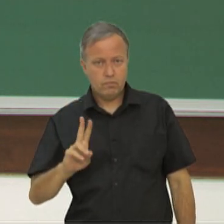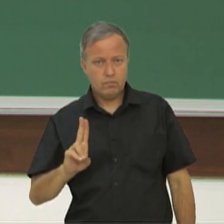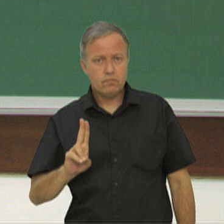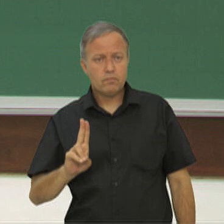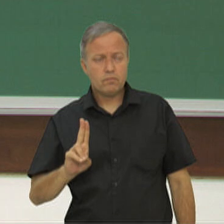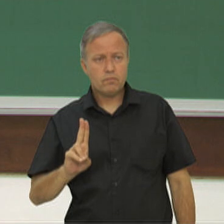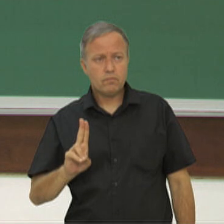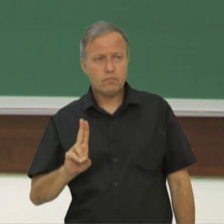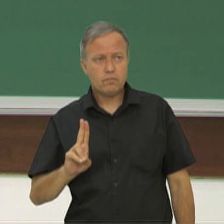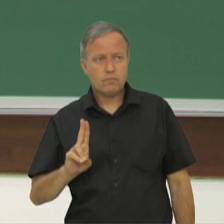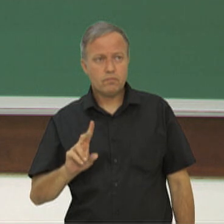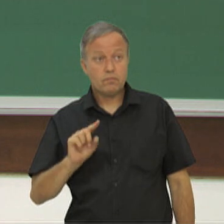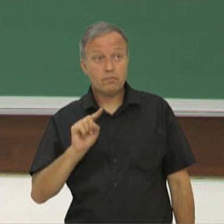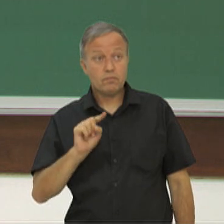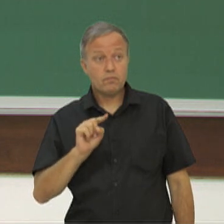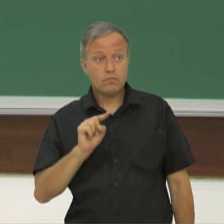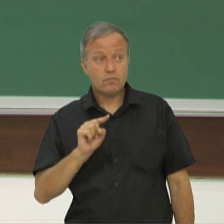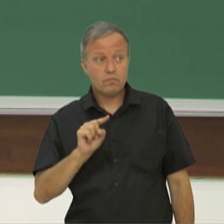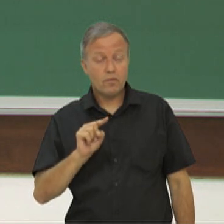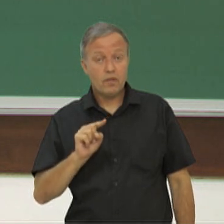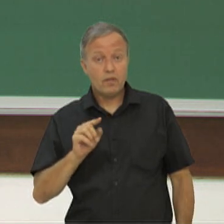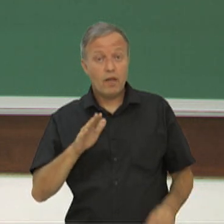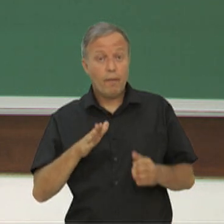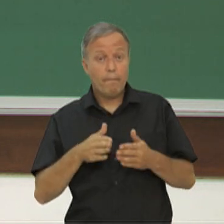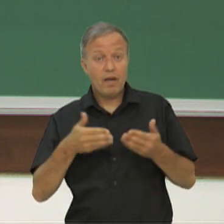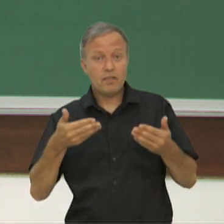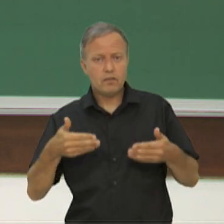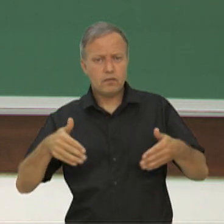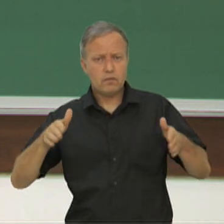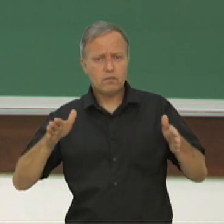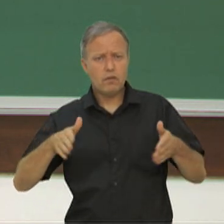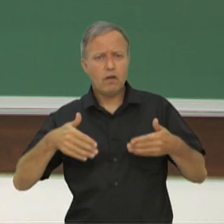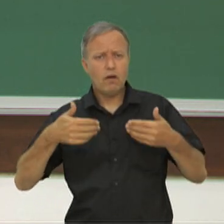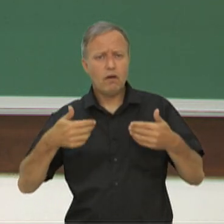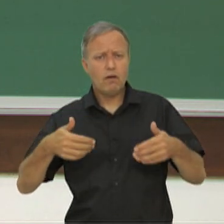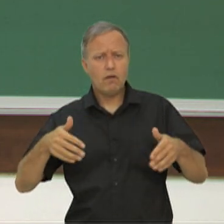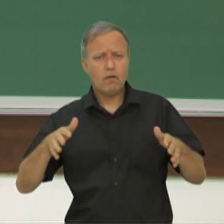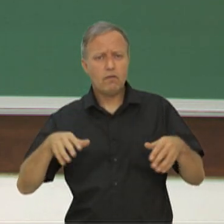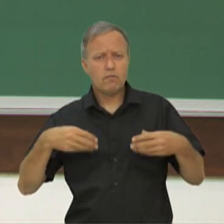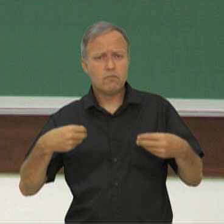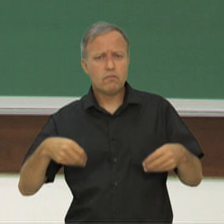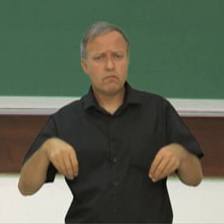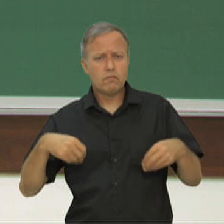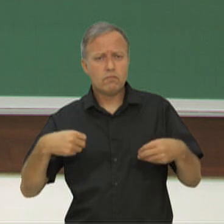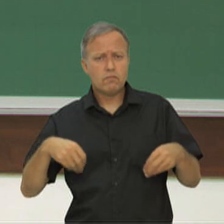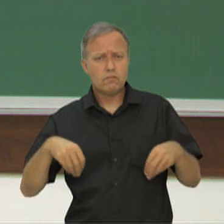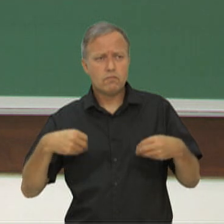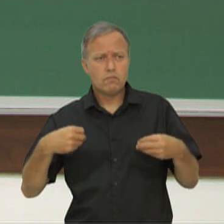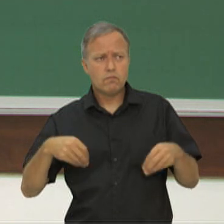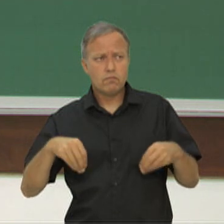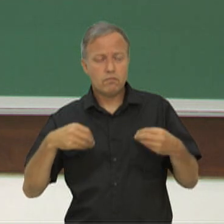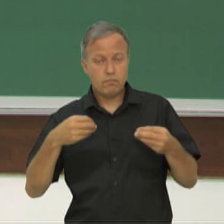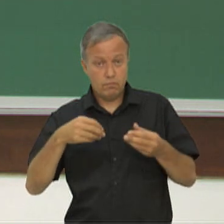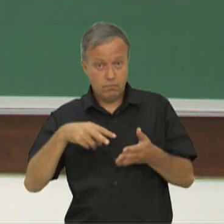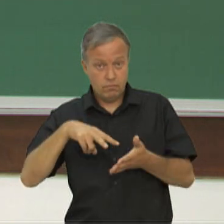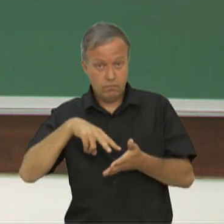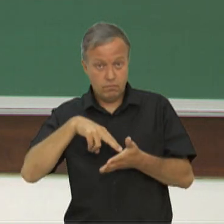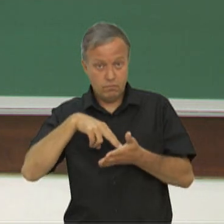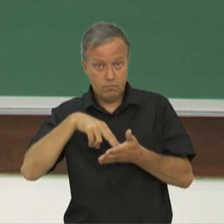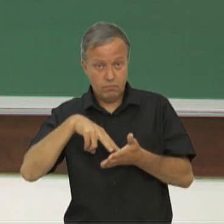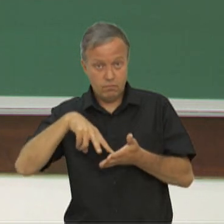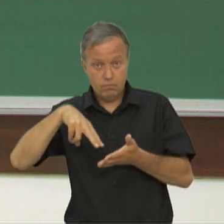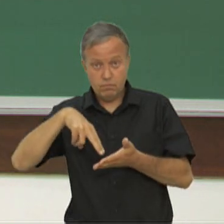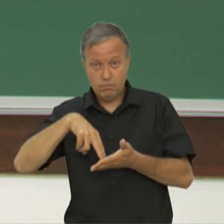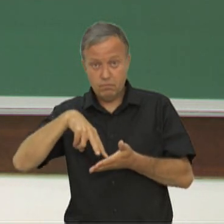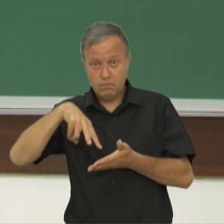balé? Trouxe, pessoal, que as vestimentas eram mais leves. A movimentação das pernas da